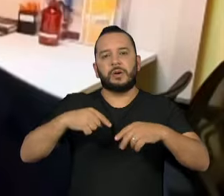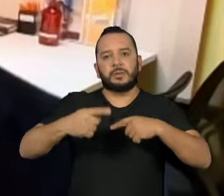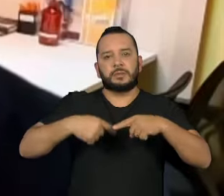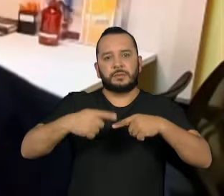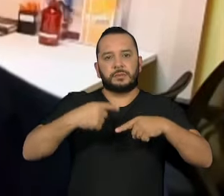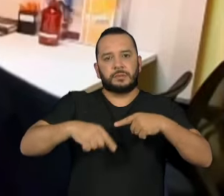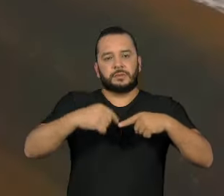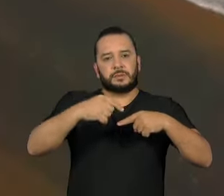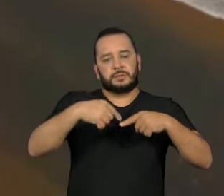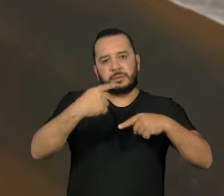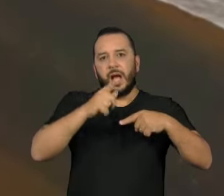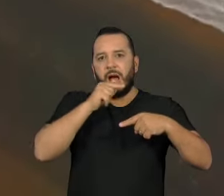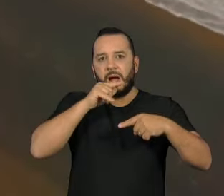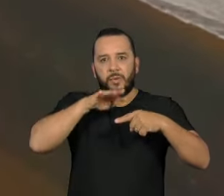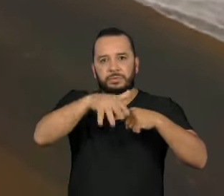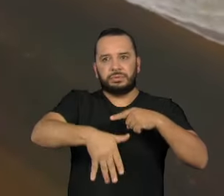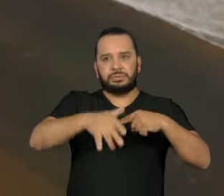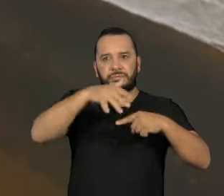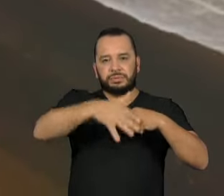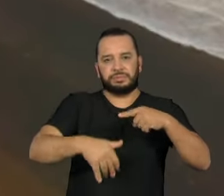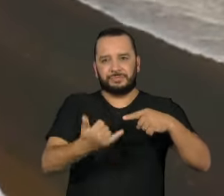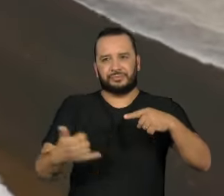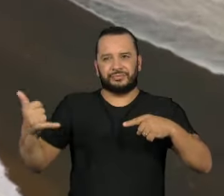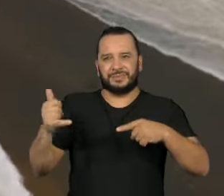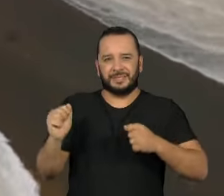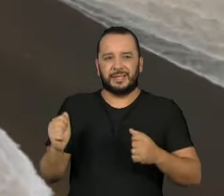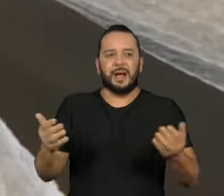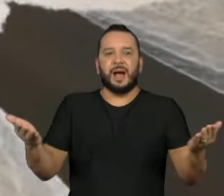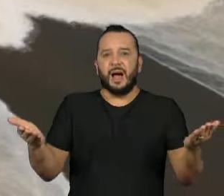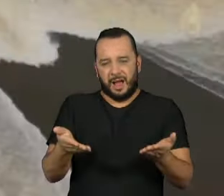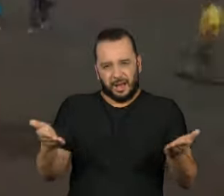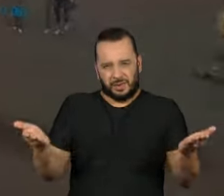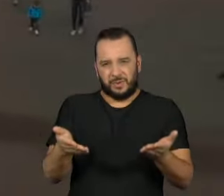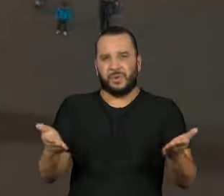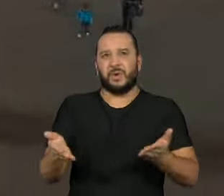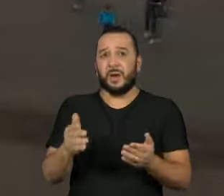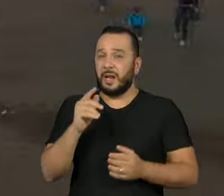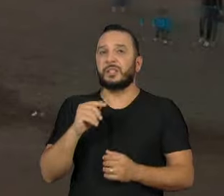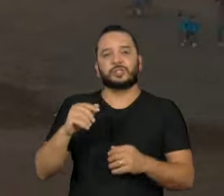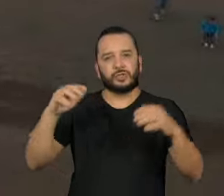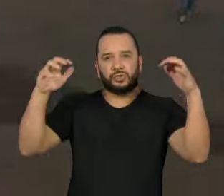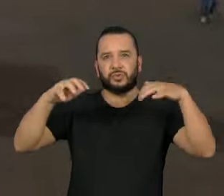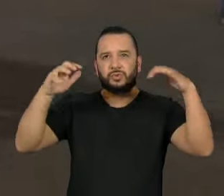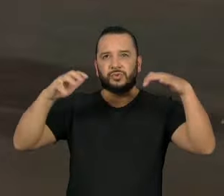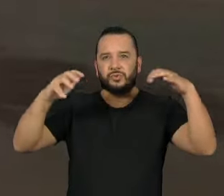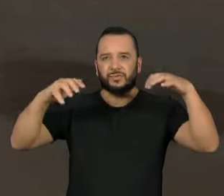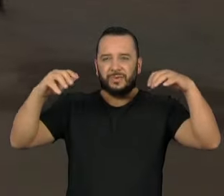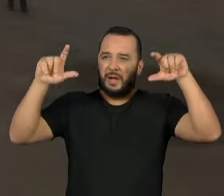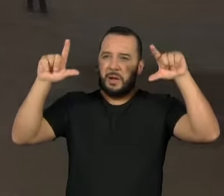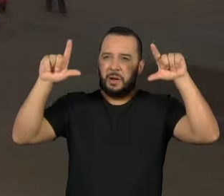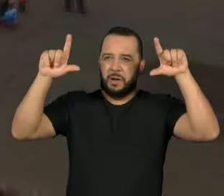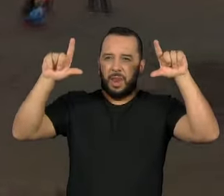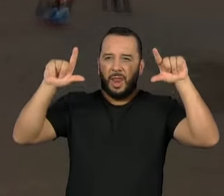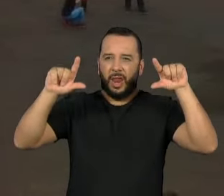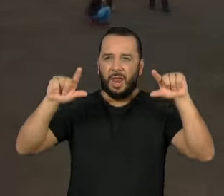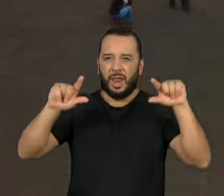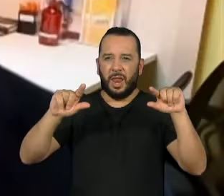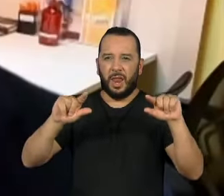no lugar certo, e as chuvas estão escassas há 20 anos consecutivos, segundo os dados do